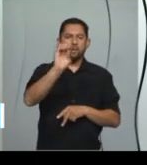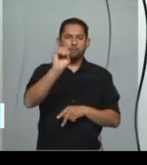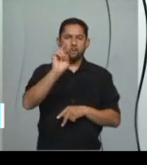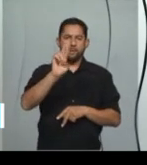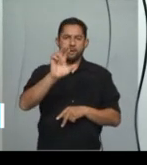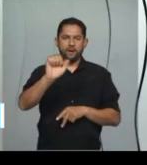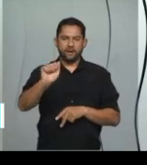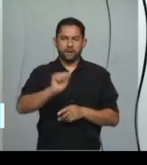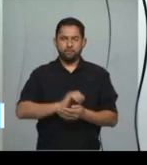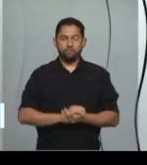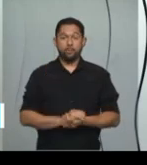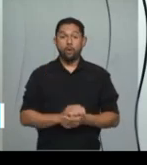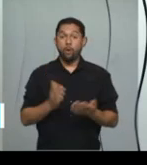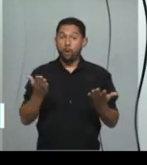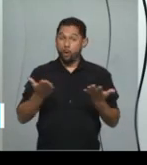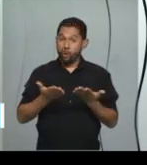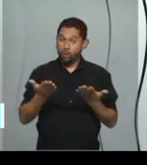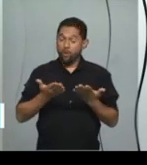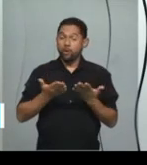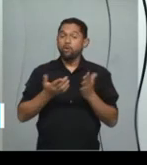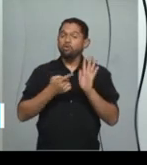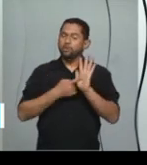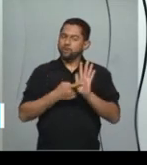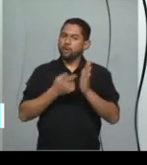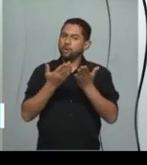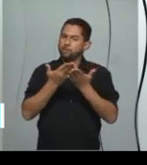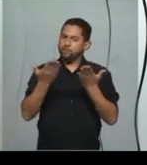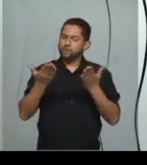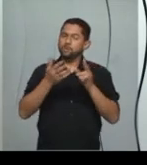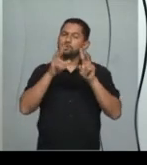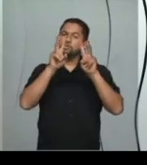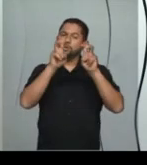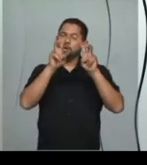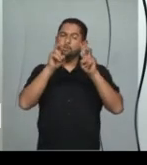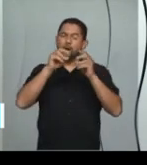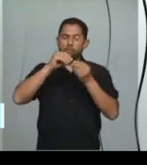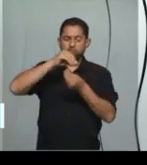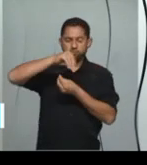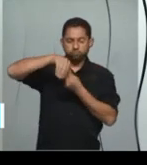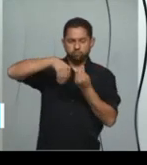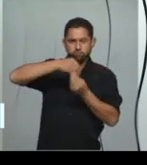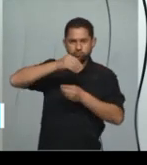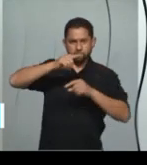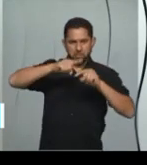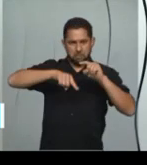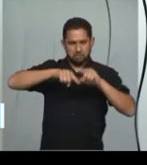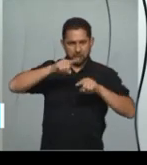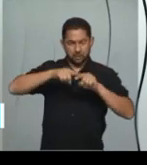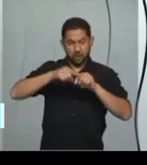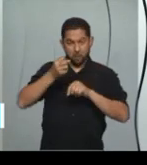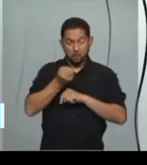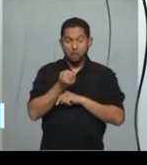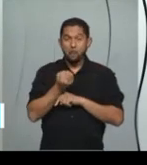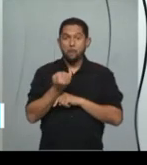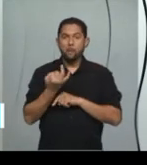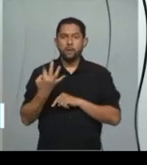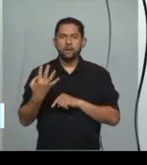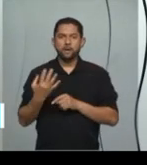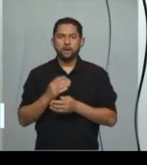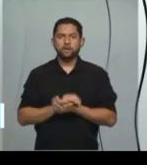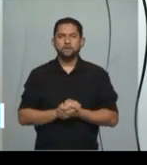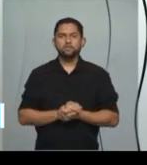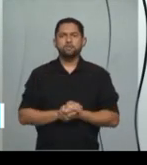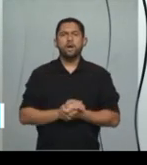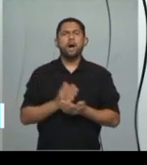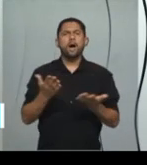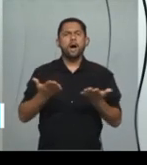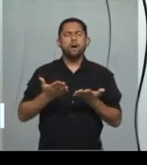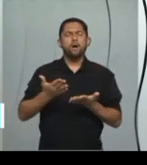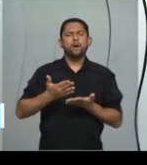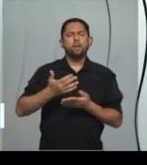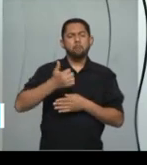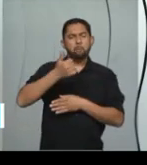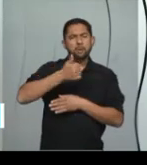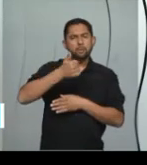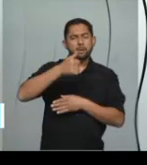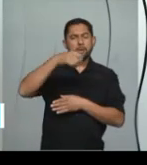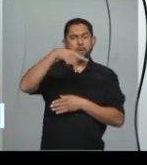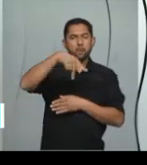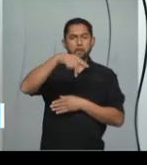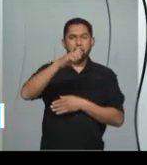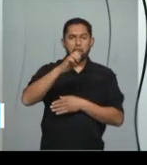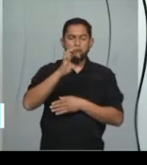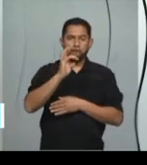o tema concentração de solução. Estamos trabalhando agora nesse volume 1 do PET, que já